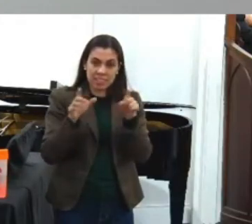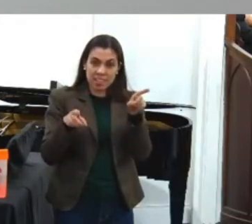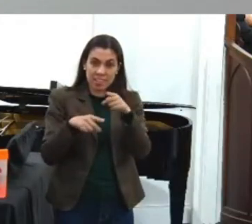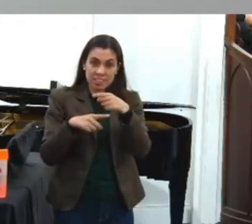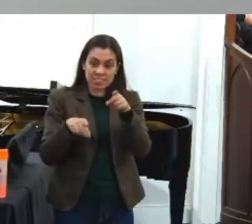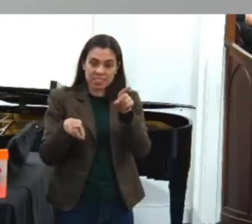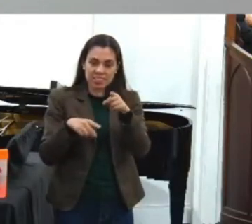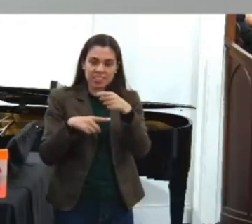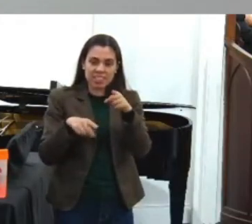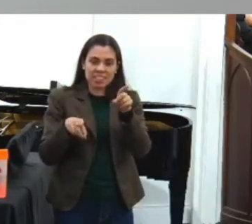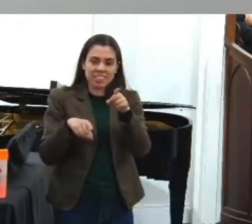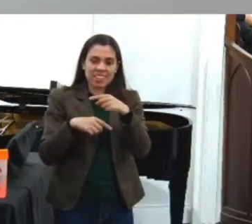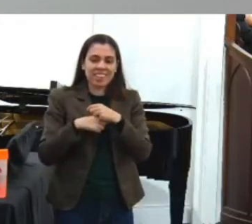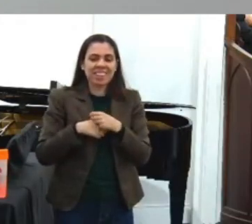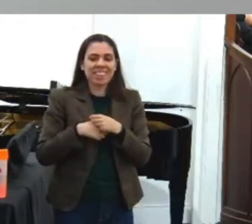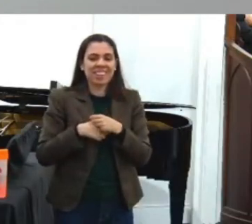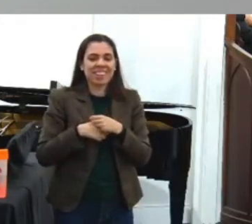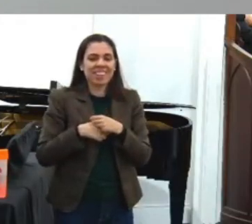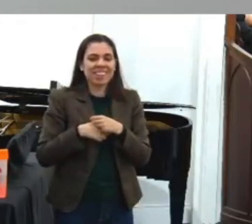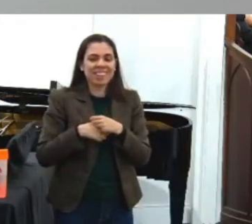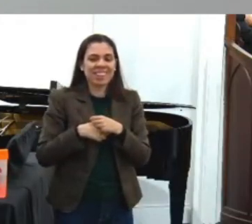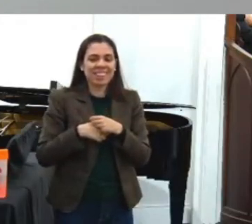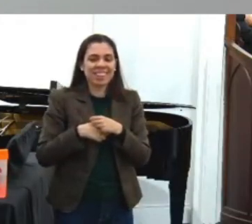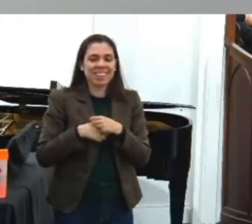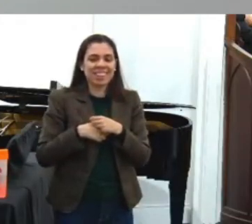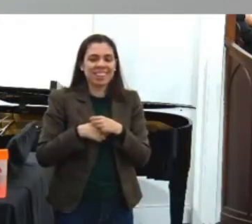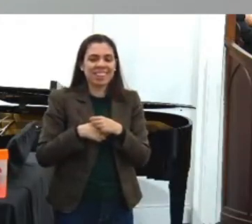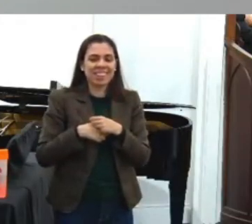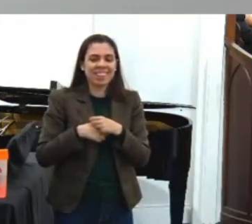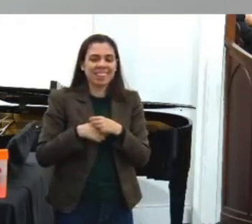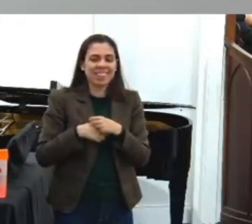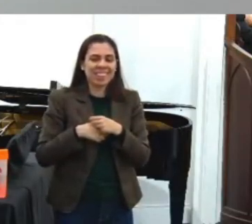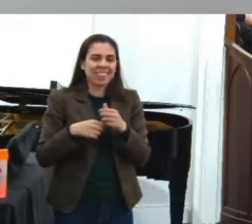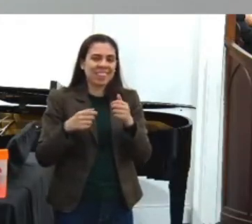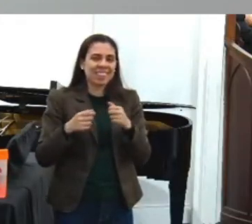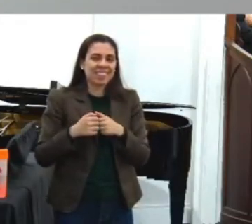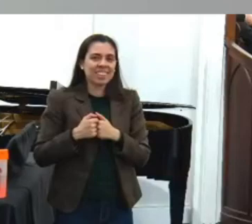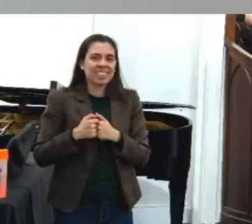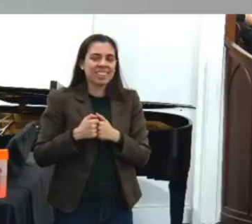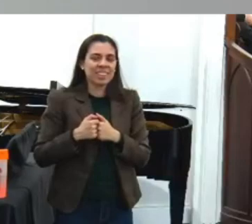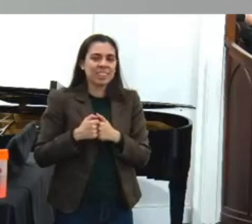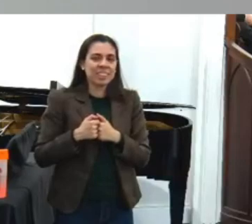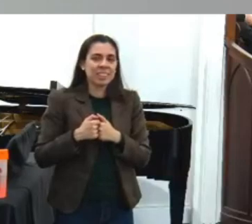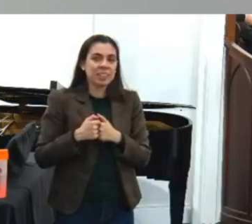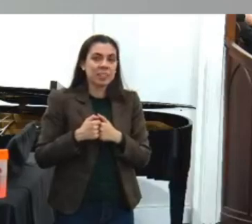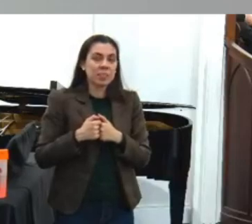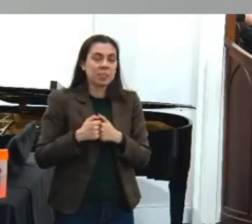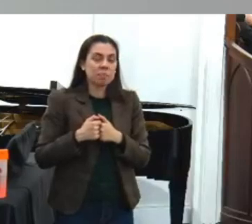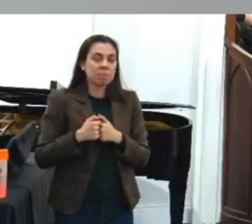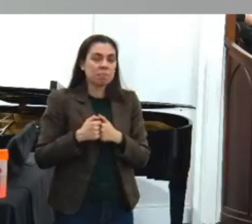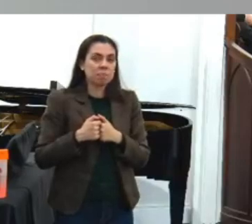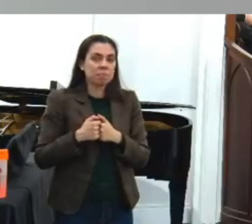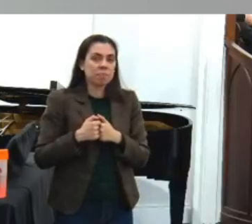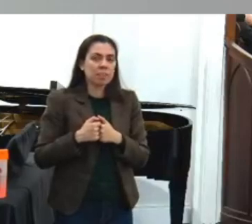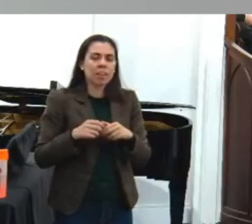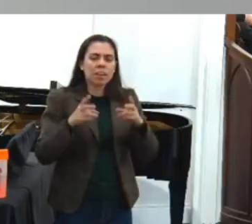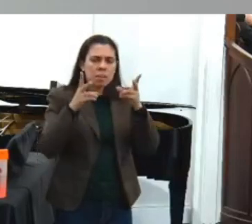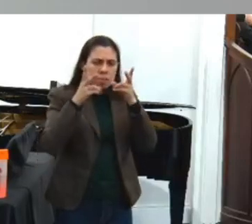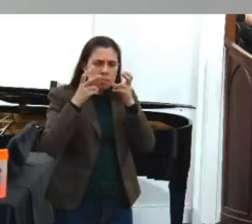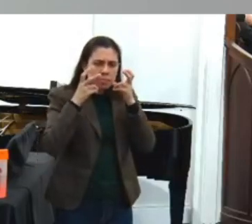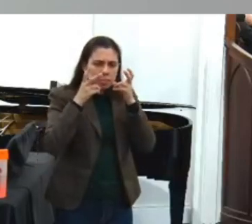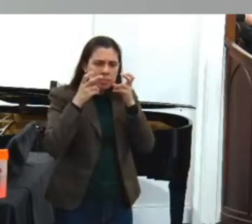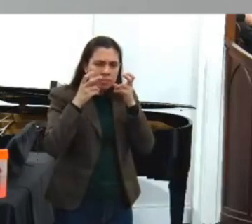instante. Eu gostaria que você cantasse este hino com uma atitude de um